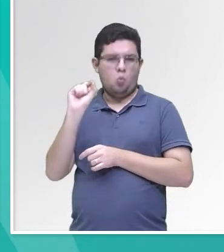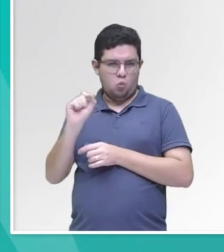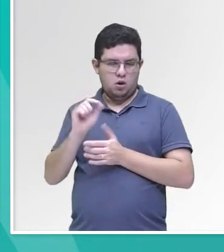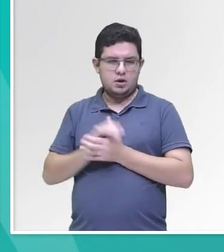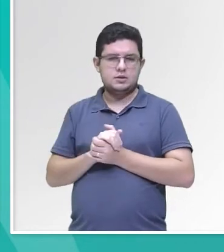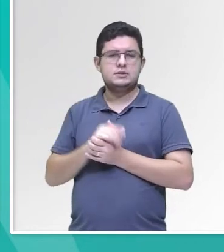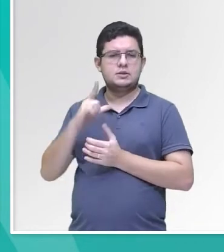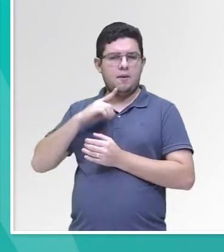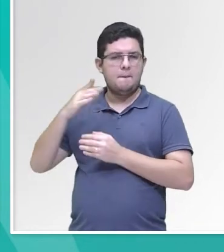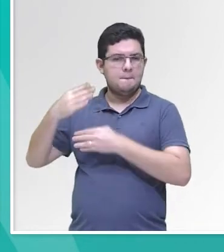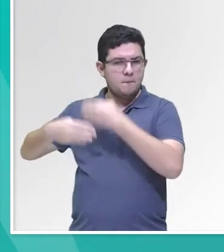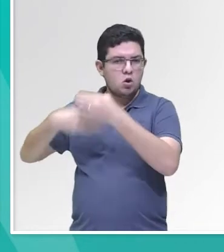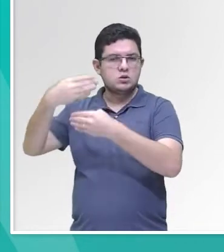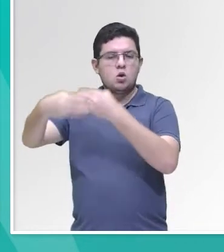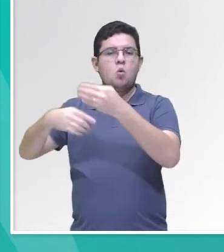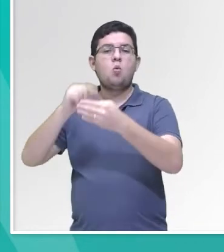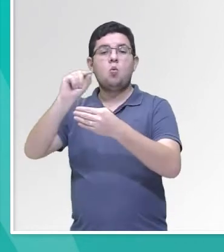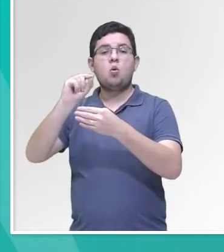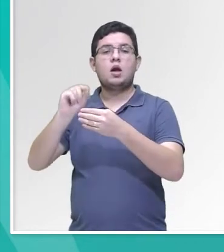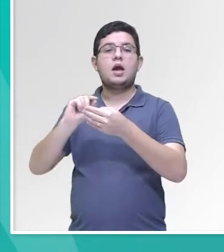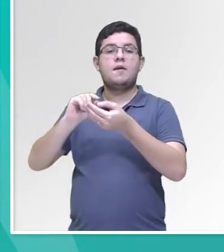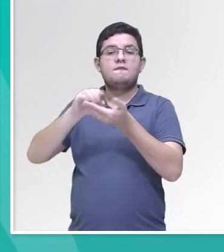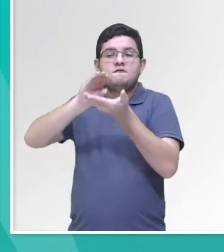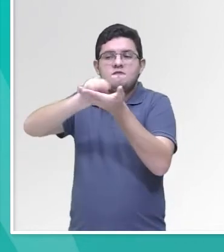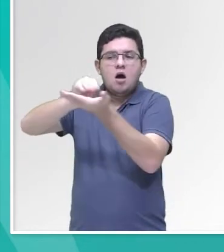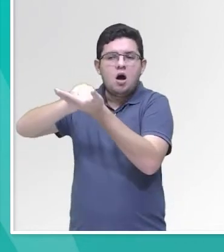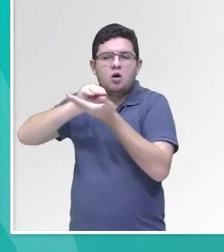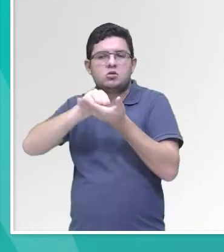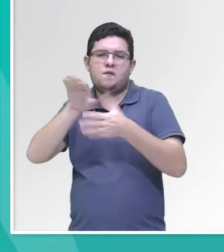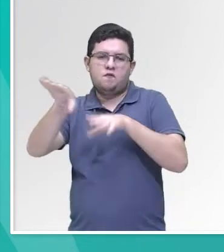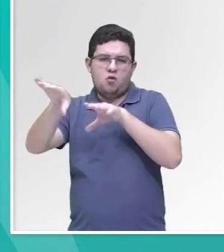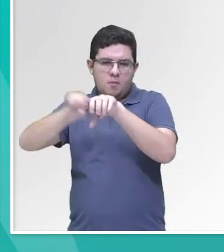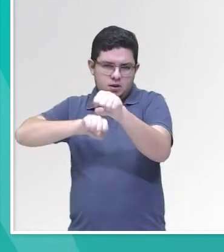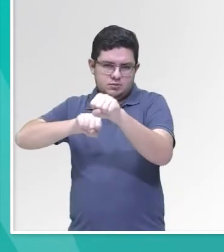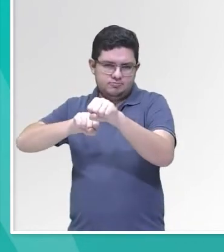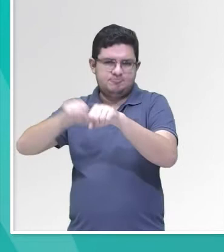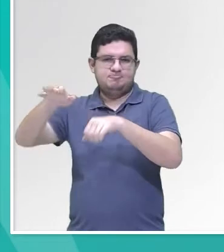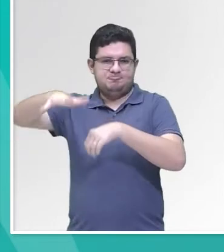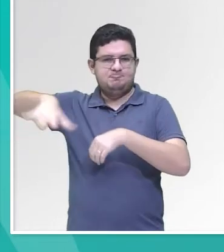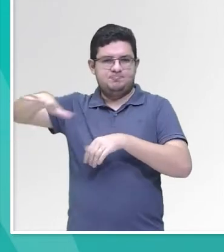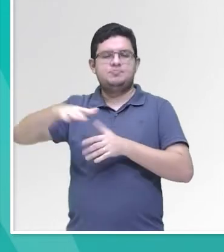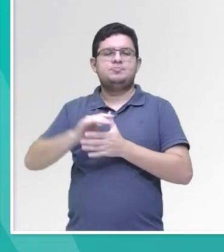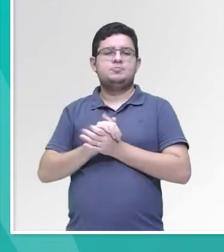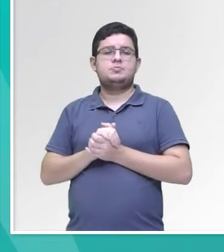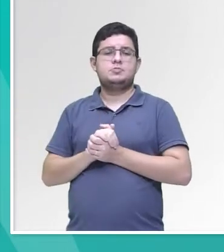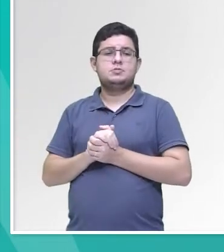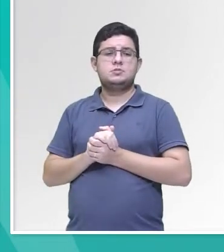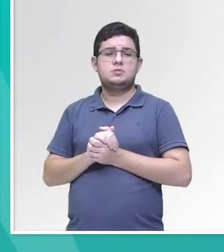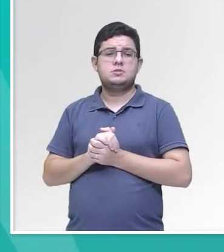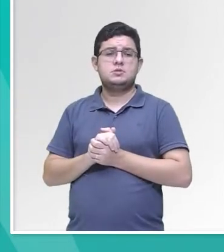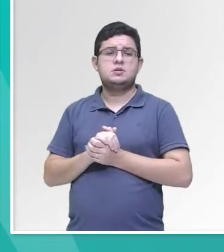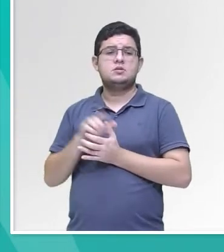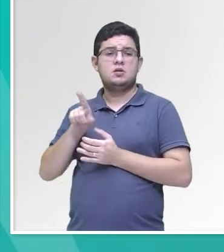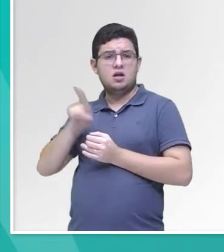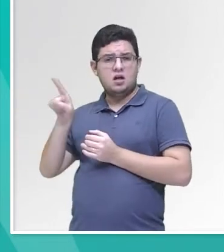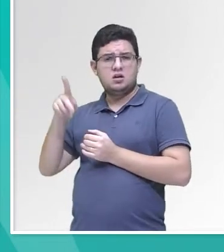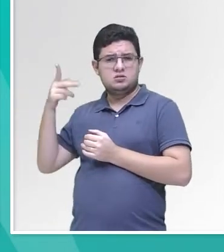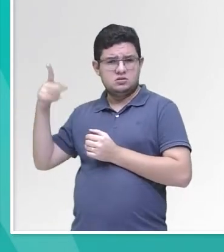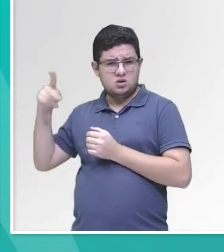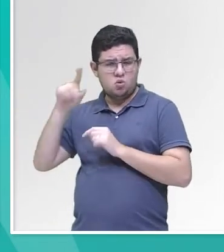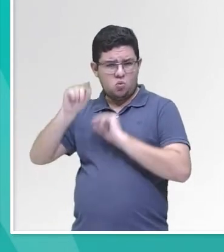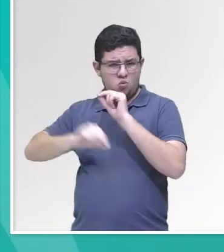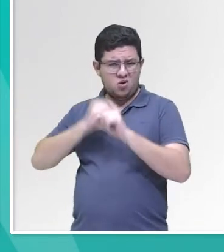processo de desfavorecimento na sua formação educacional. E se essa é a tese dele, a